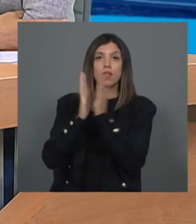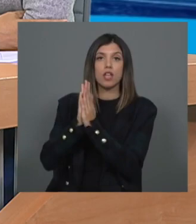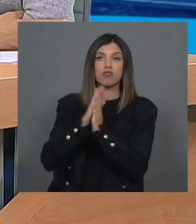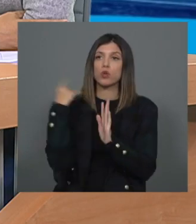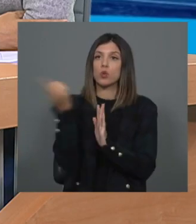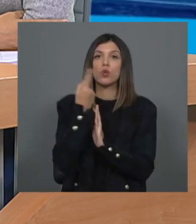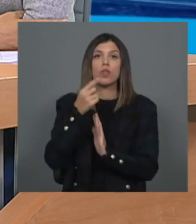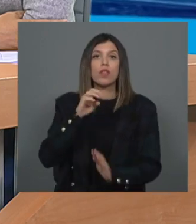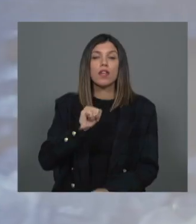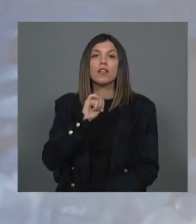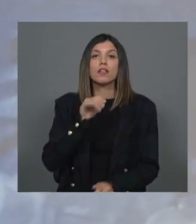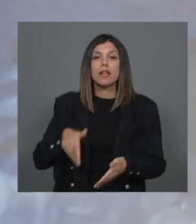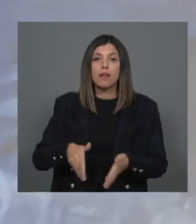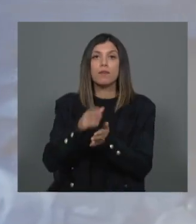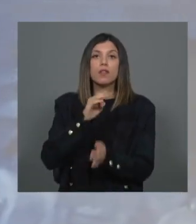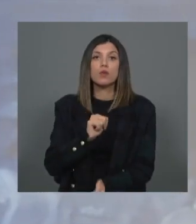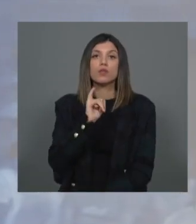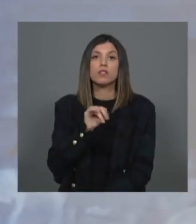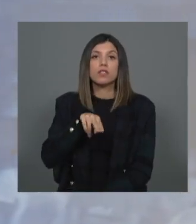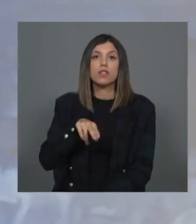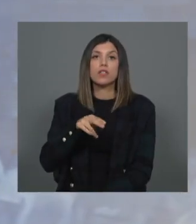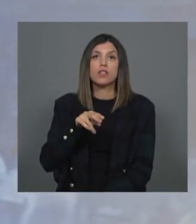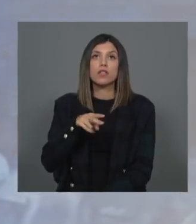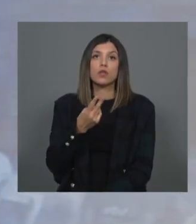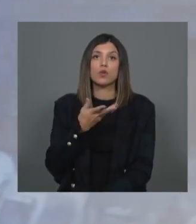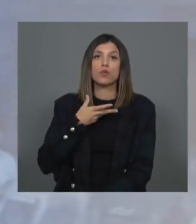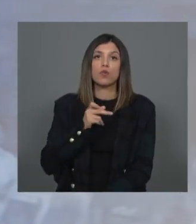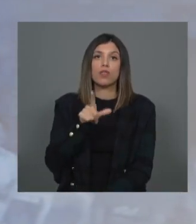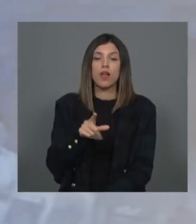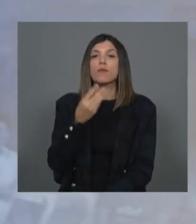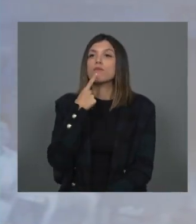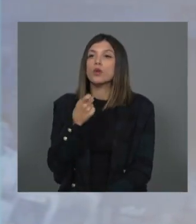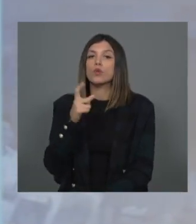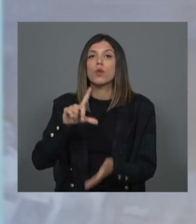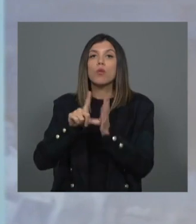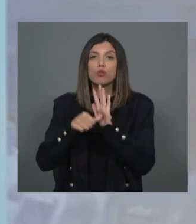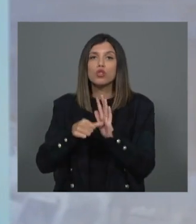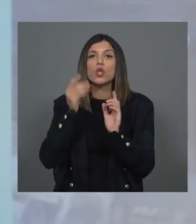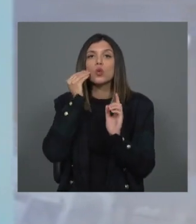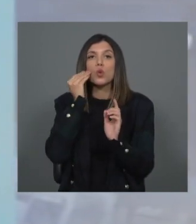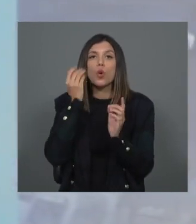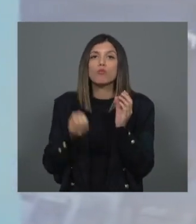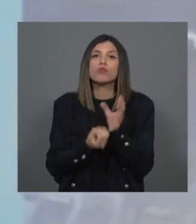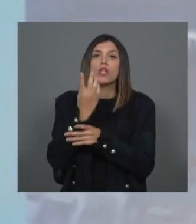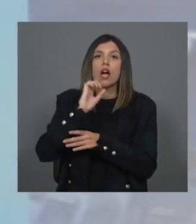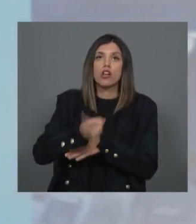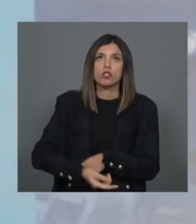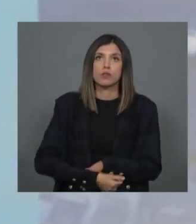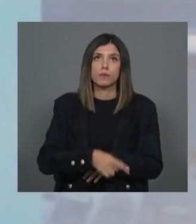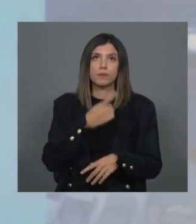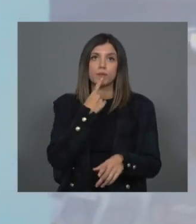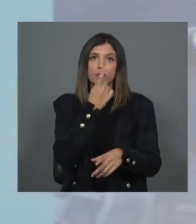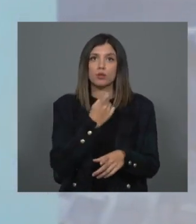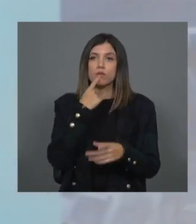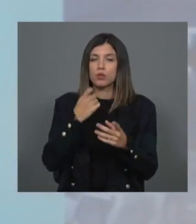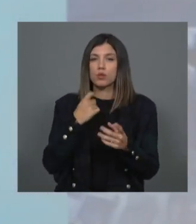E perguntava-lhe, Sandra Chaves Costa, em que contexto é que nasce esta iniciativa para dar resposta. Enfim, eu já fui aqui formulando algumas